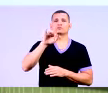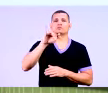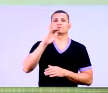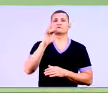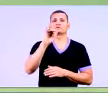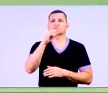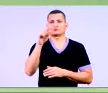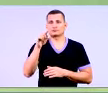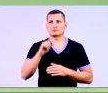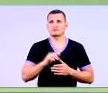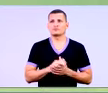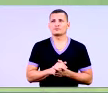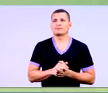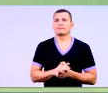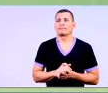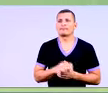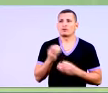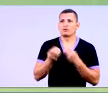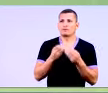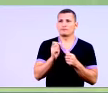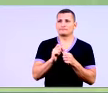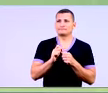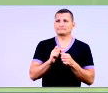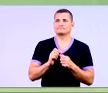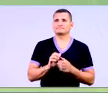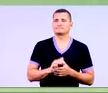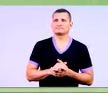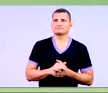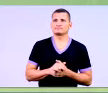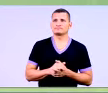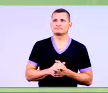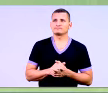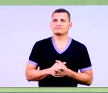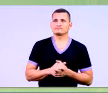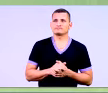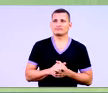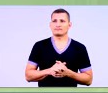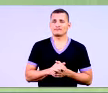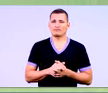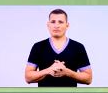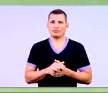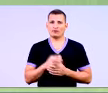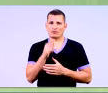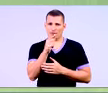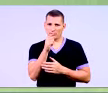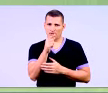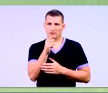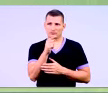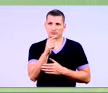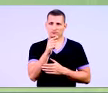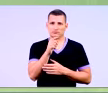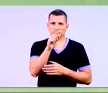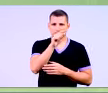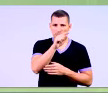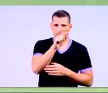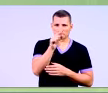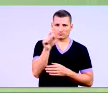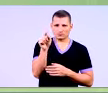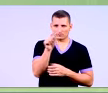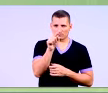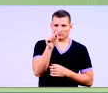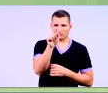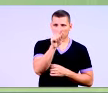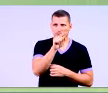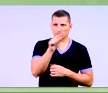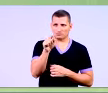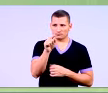é bom esse símbolo aqui é certinho a gente lê